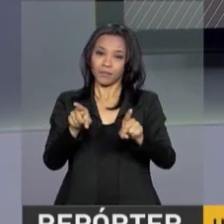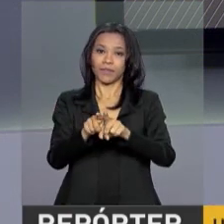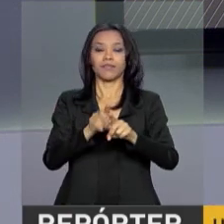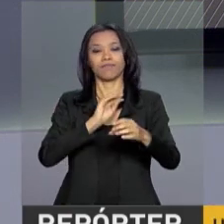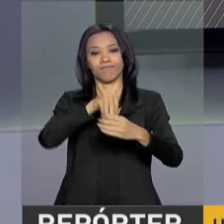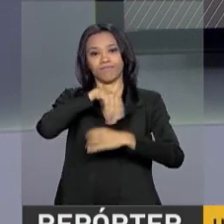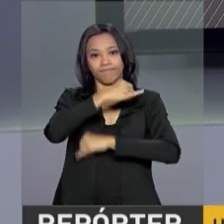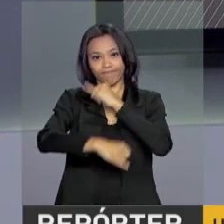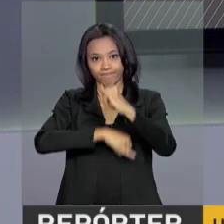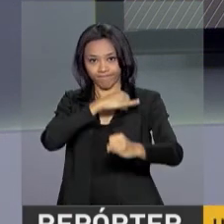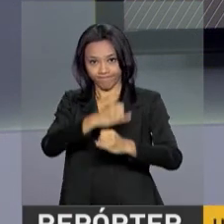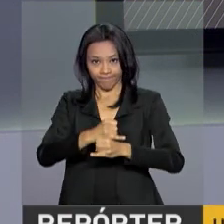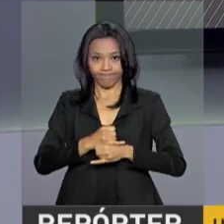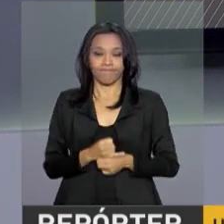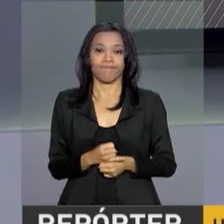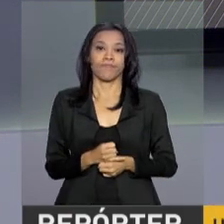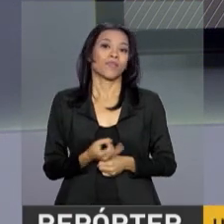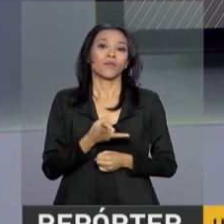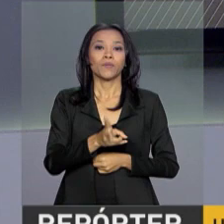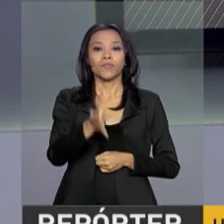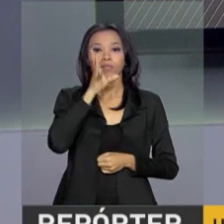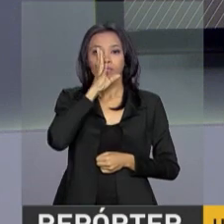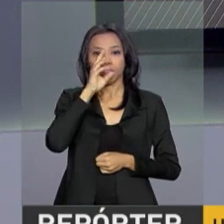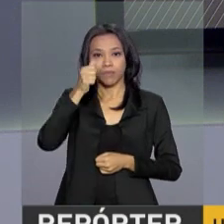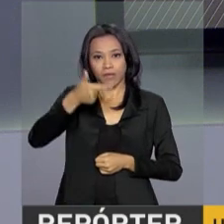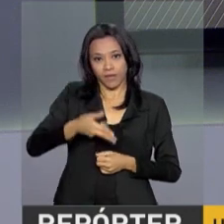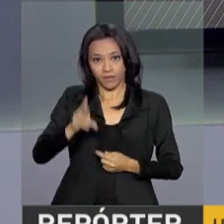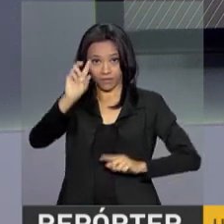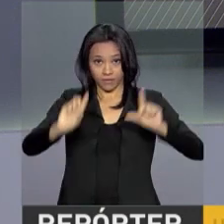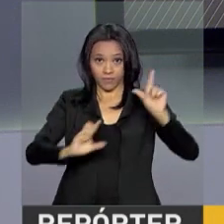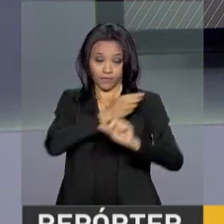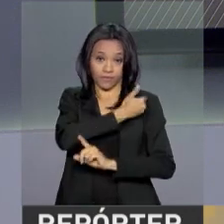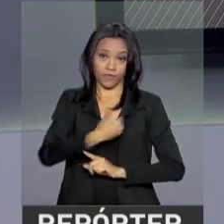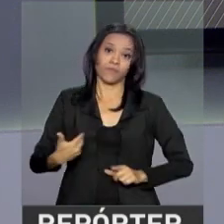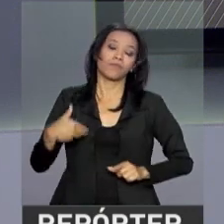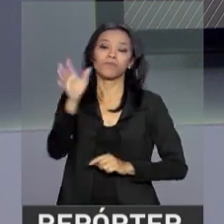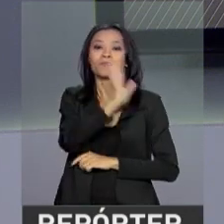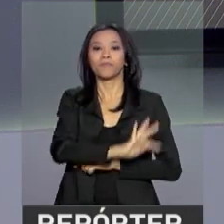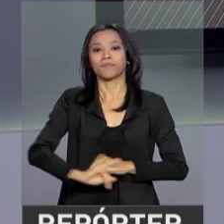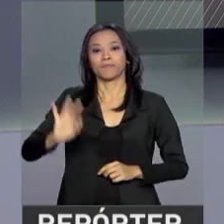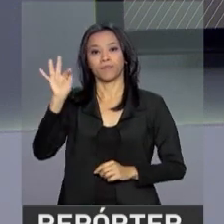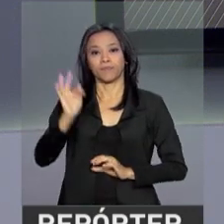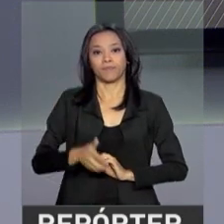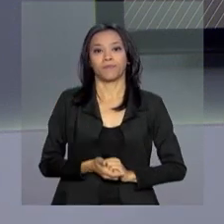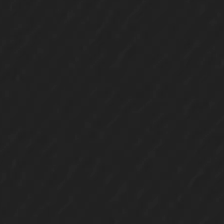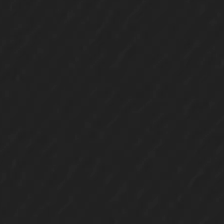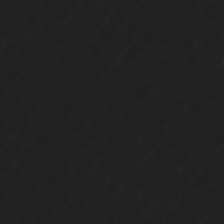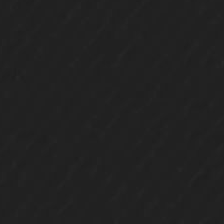página da nbr na internet continue com a gente na nbr a tv do governo federal